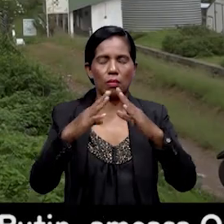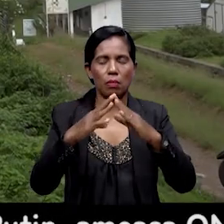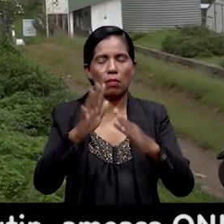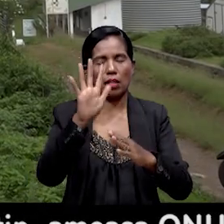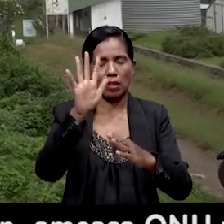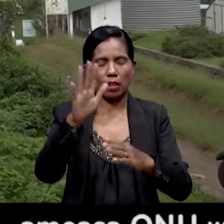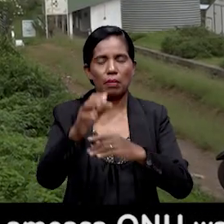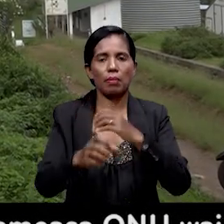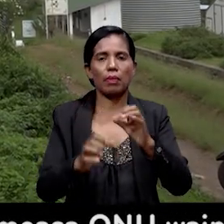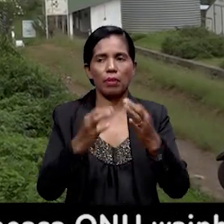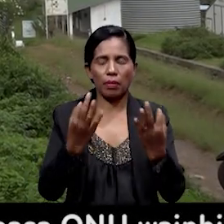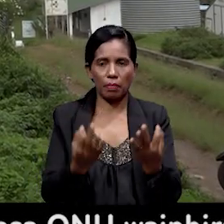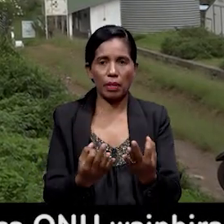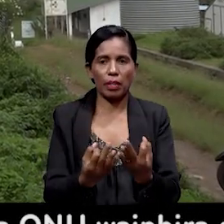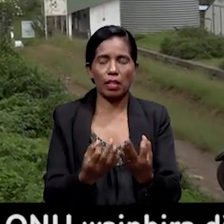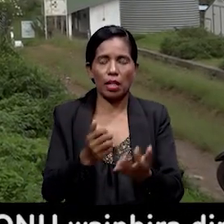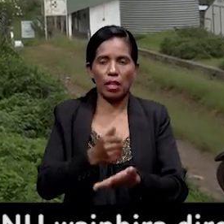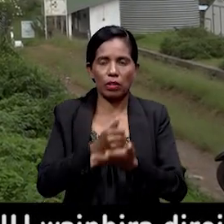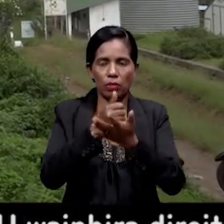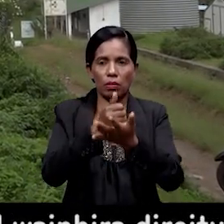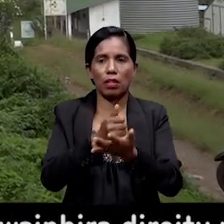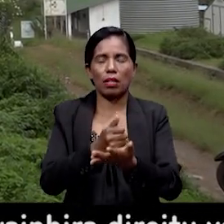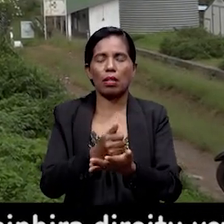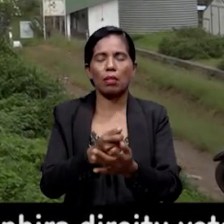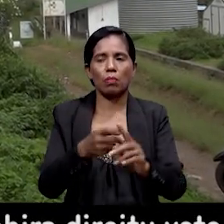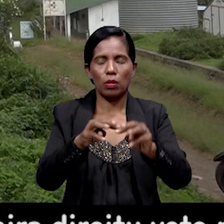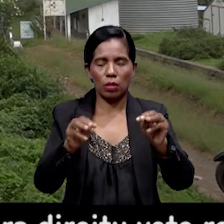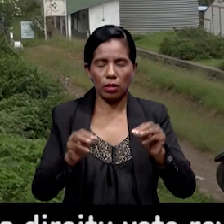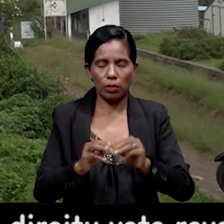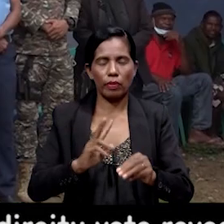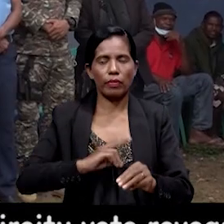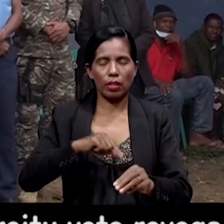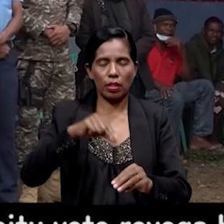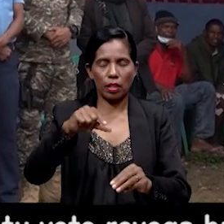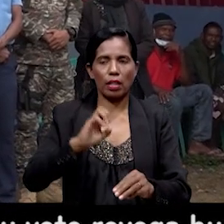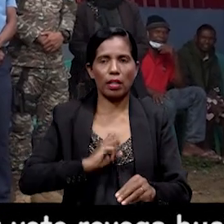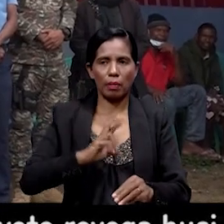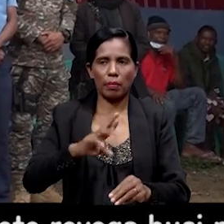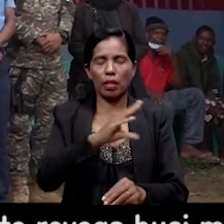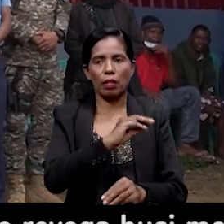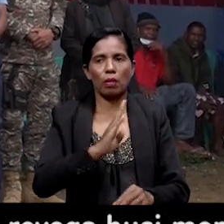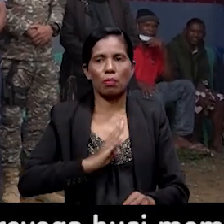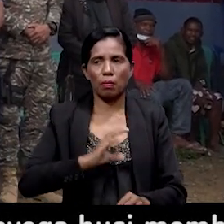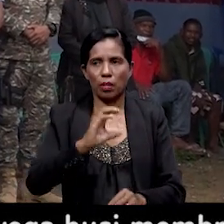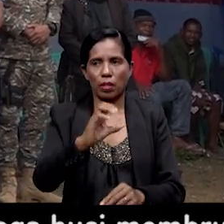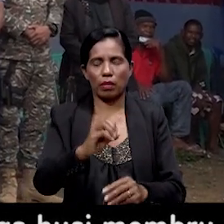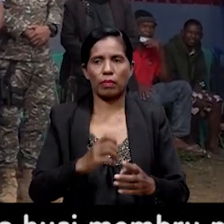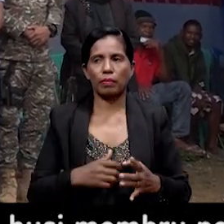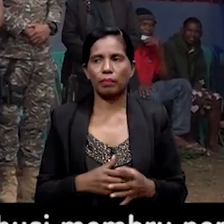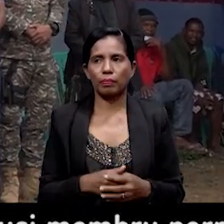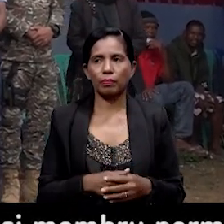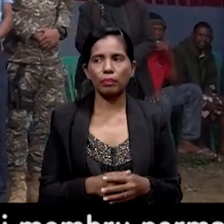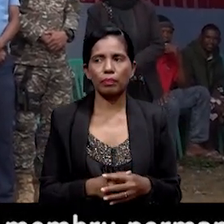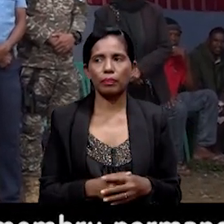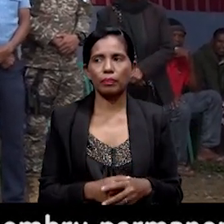família sira nebe precisa tulum e a município Viqueque, Bobonaro, no Hermera. Bem-vinda Simenis, Ziemen.